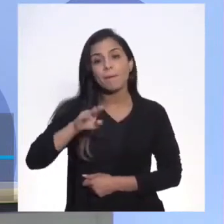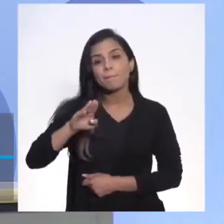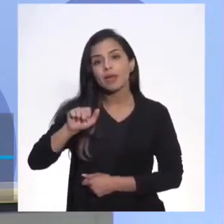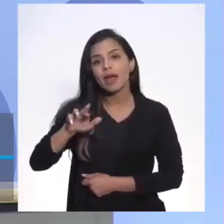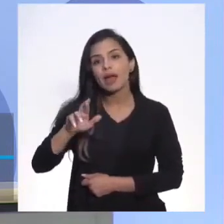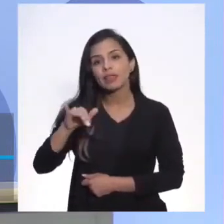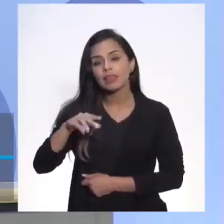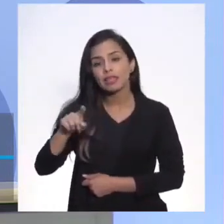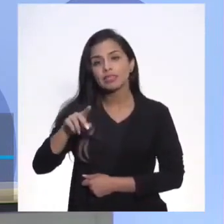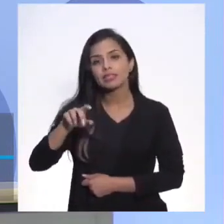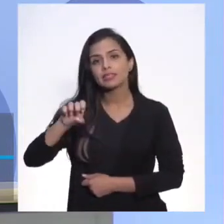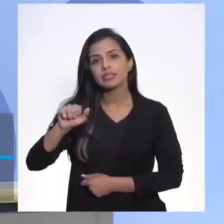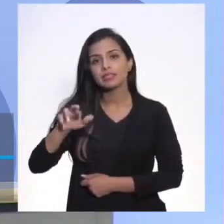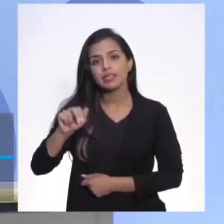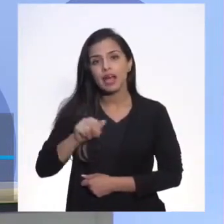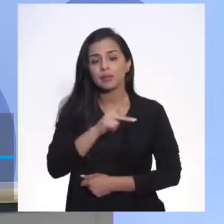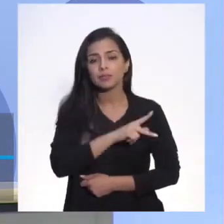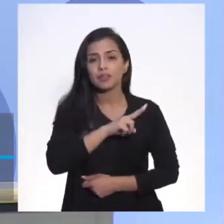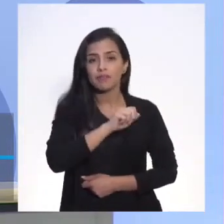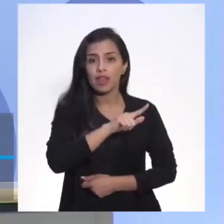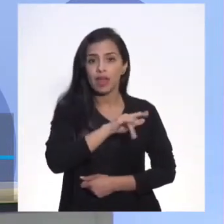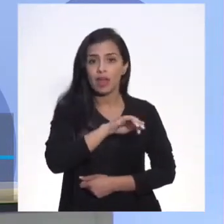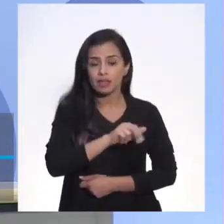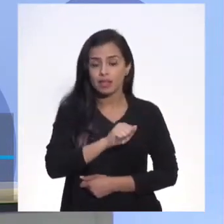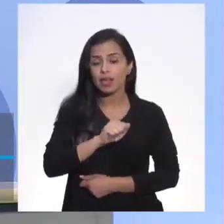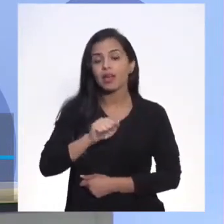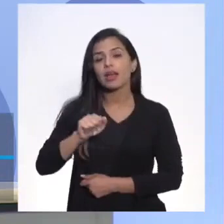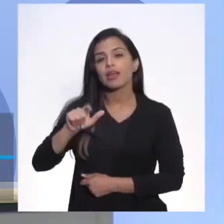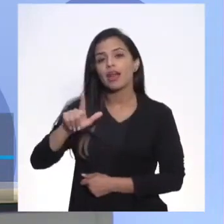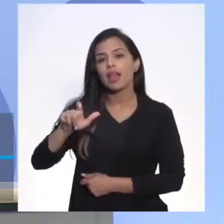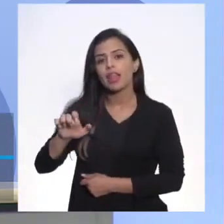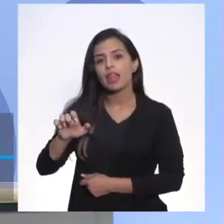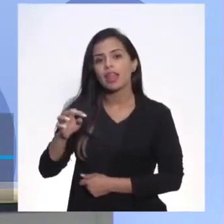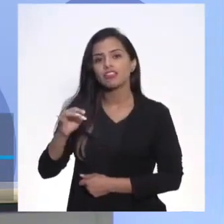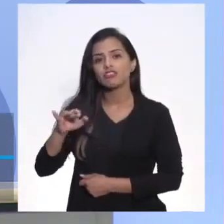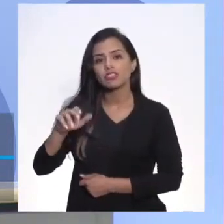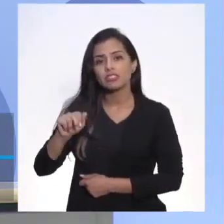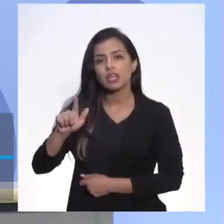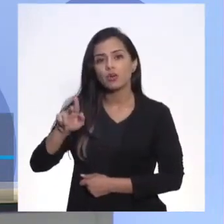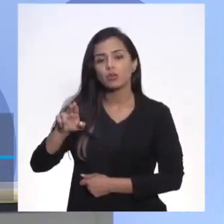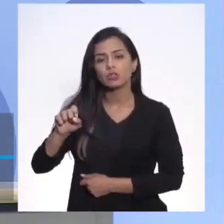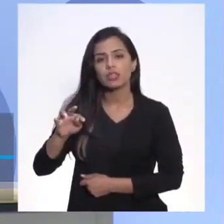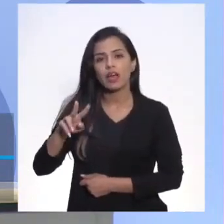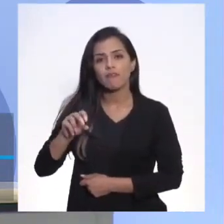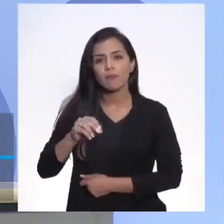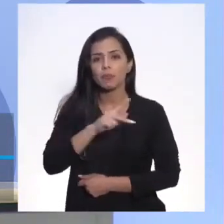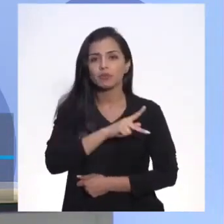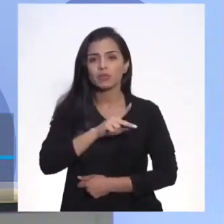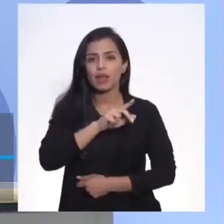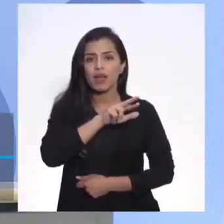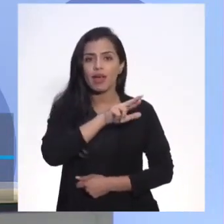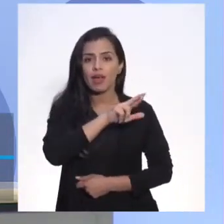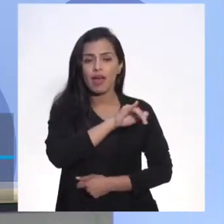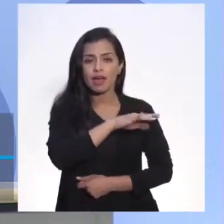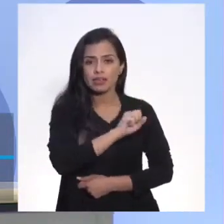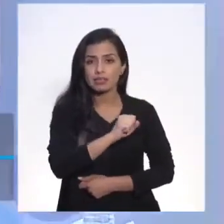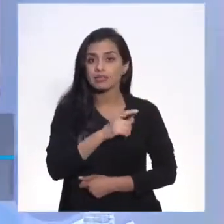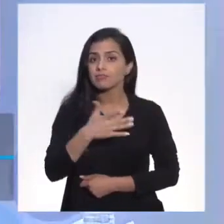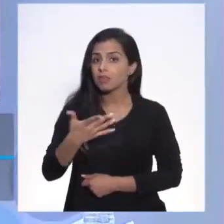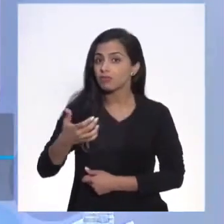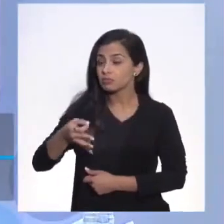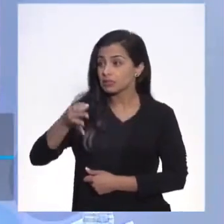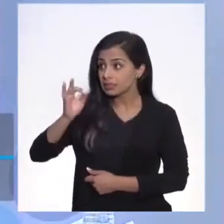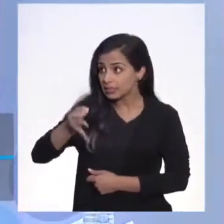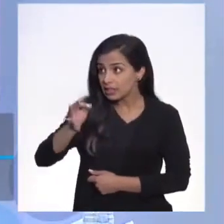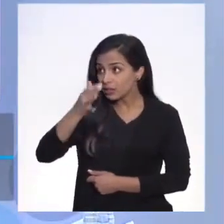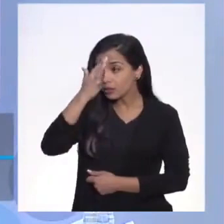a Nayara, da professora Lucimara, e a Letícia e o Gustavo, da professora Thaís. E aí, professora Inês, só o raiz de 12, que é irracional?